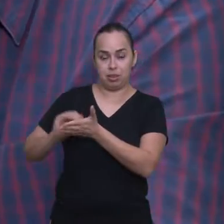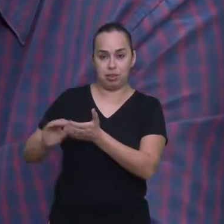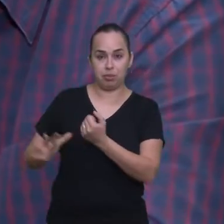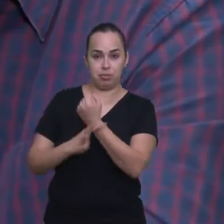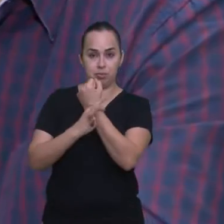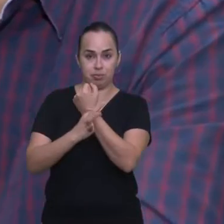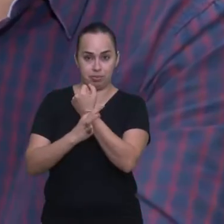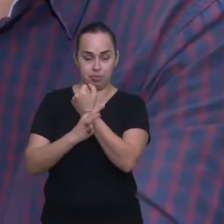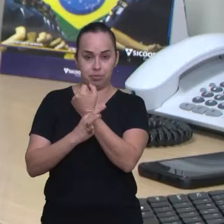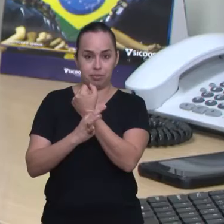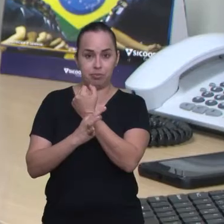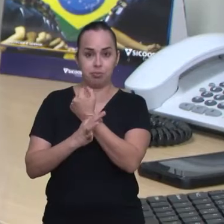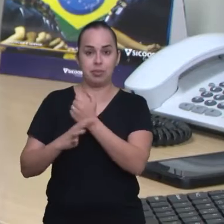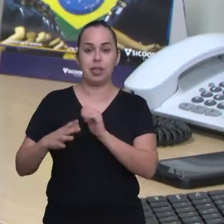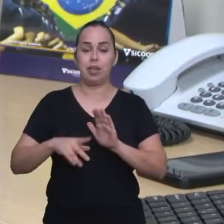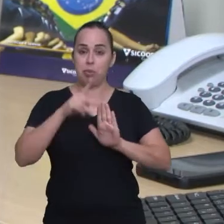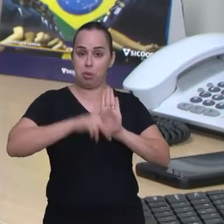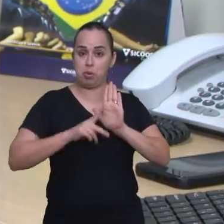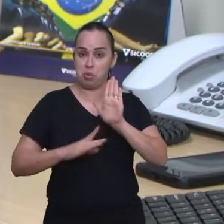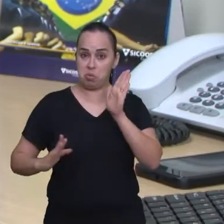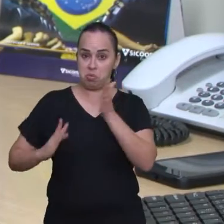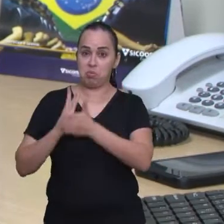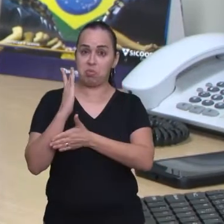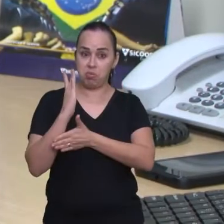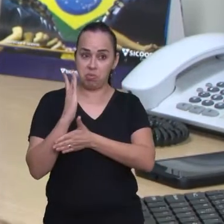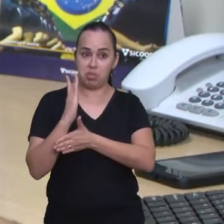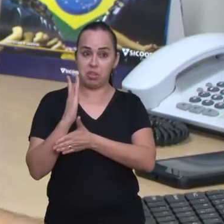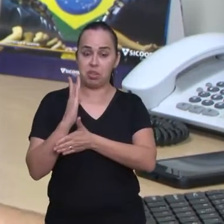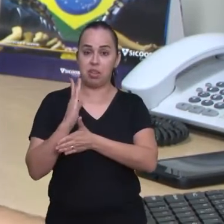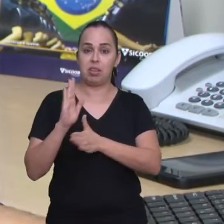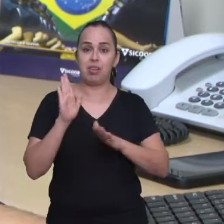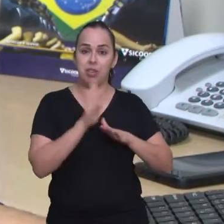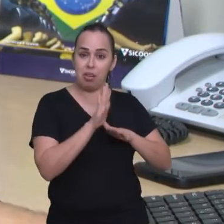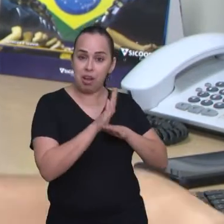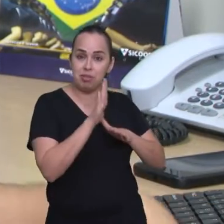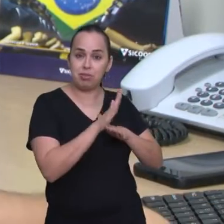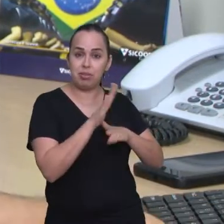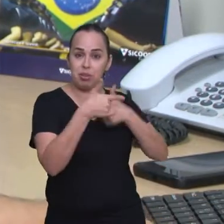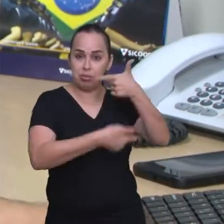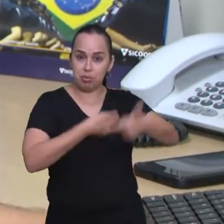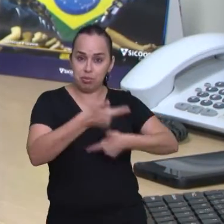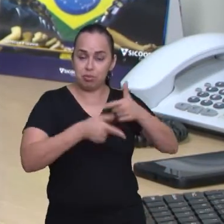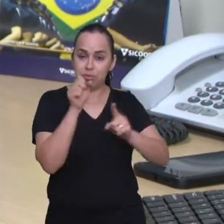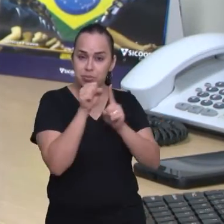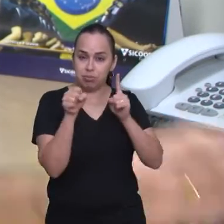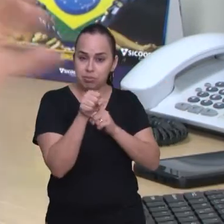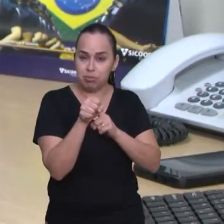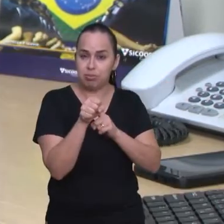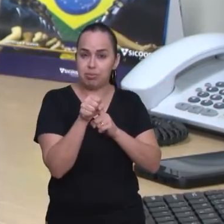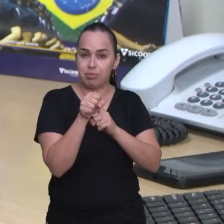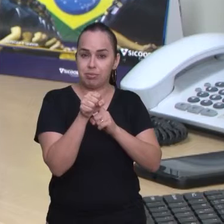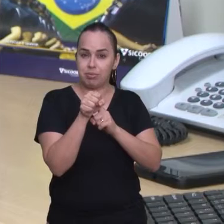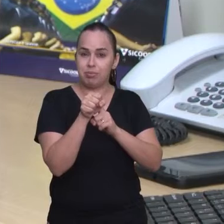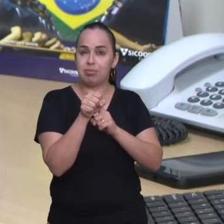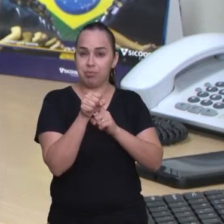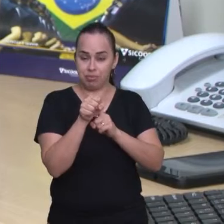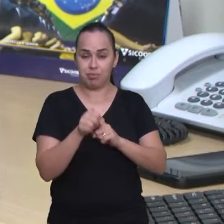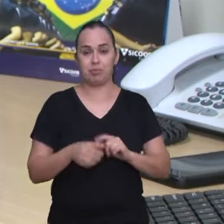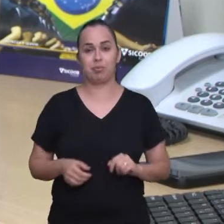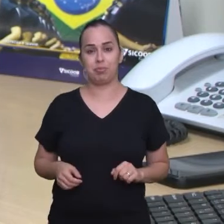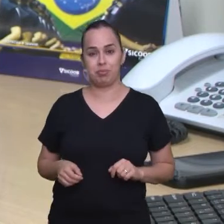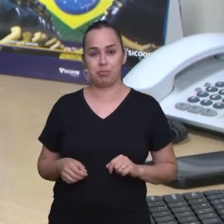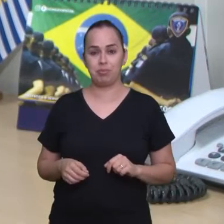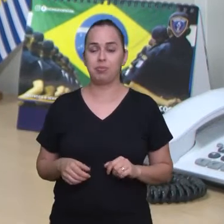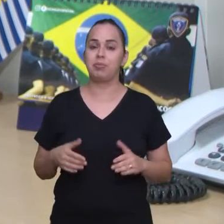de Proteção ao Cidadão, a aprovação desse projeto deve reforçar um trabalho social que vinha sendo realizado com alguns agentes da